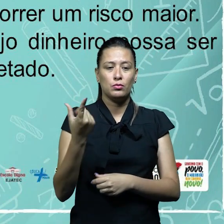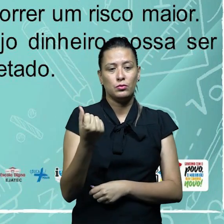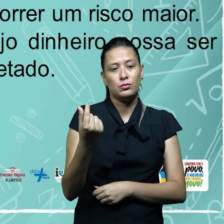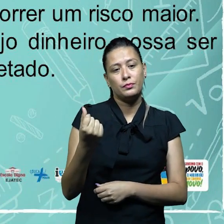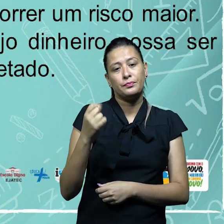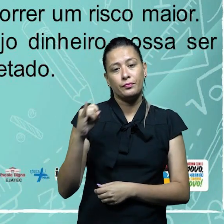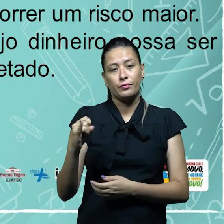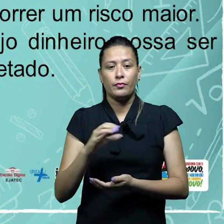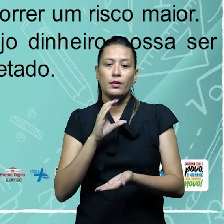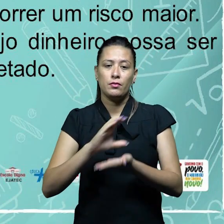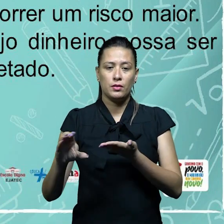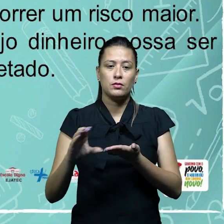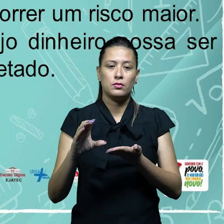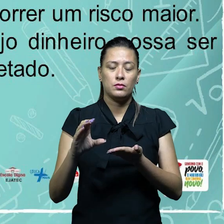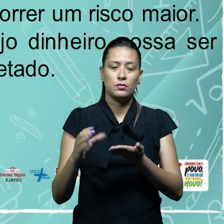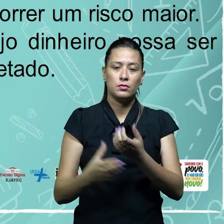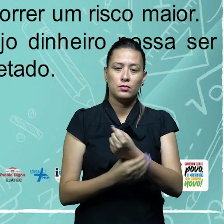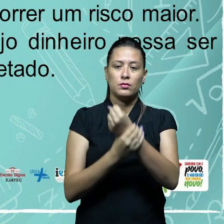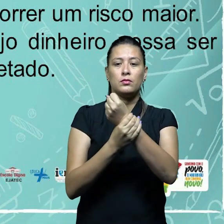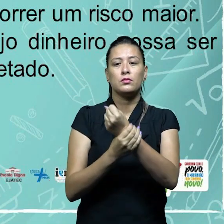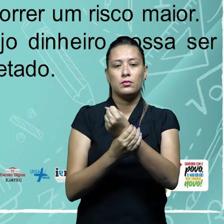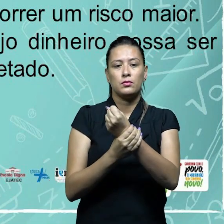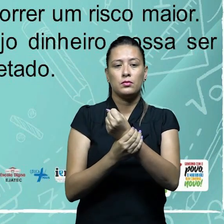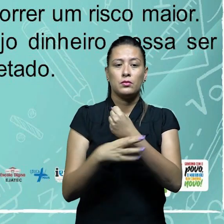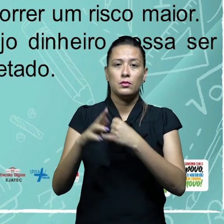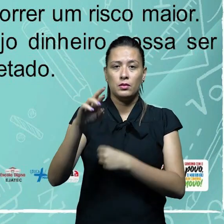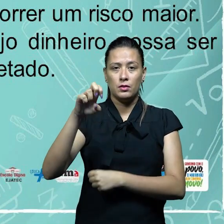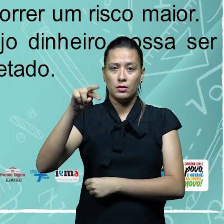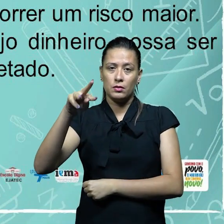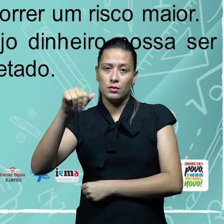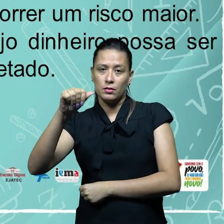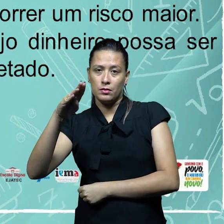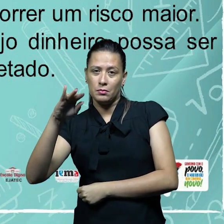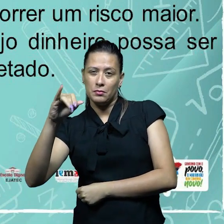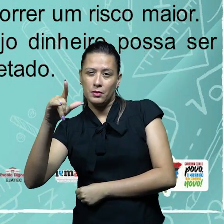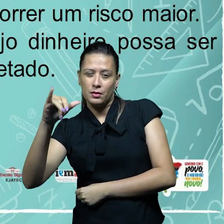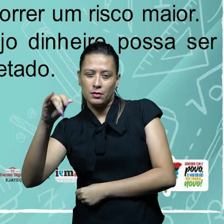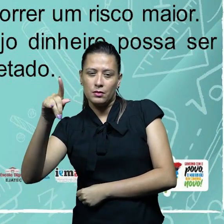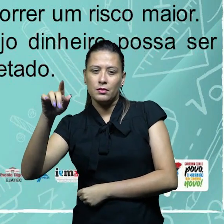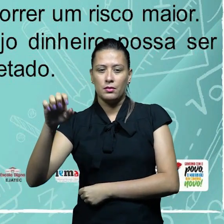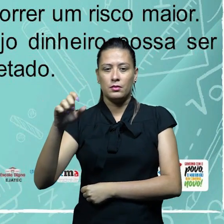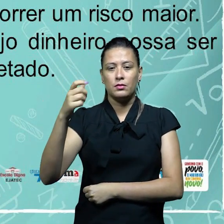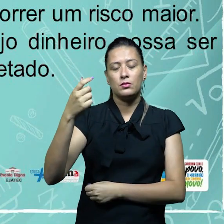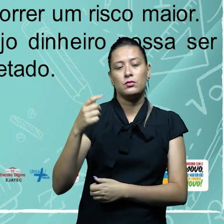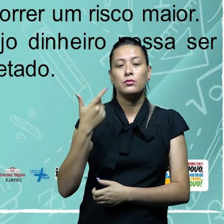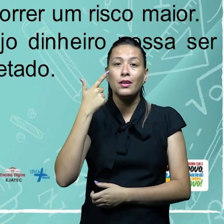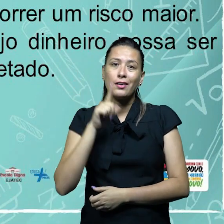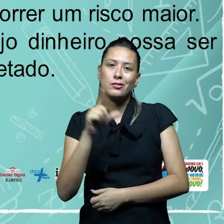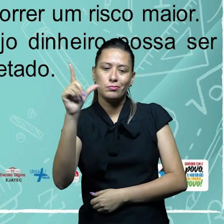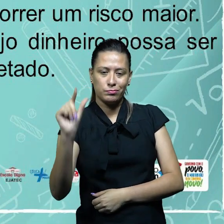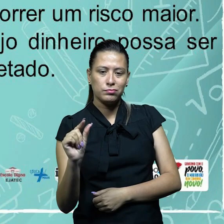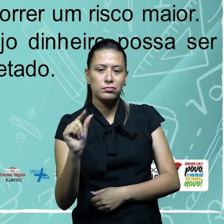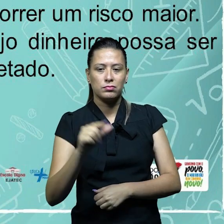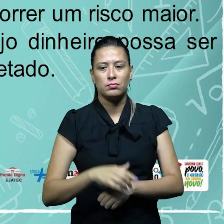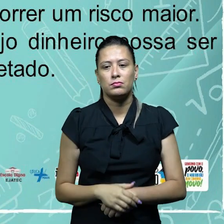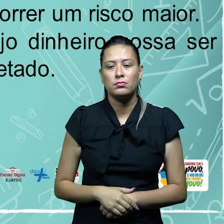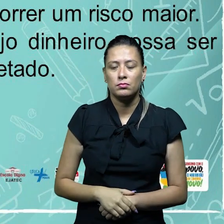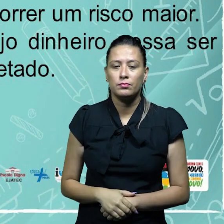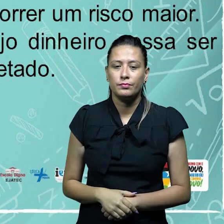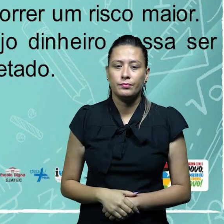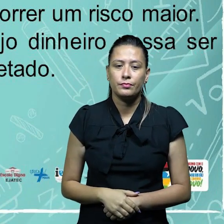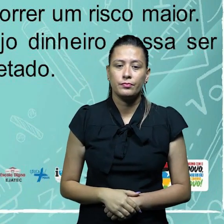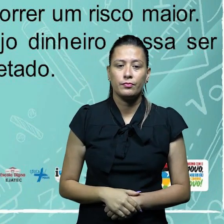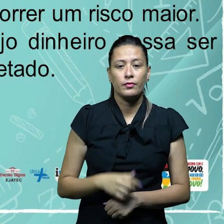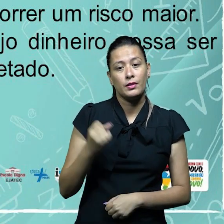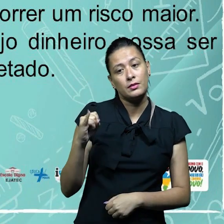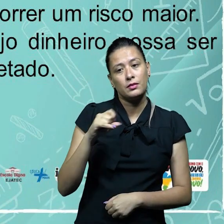menor, tá? Do que se eu escolhesse correr maior risco. Se eu corro mais risco, pela lógica, minha rentabilidade será maior, tá? Do